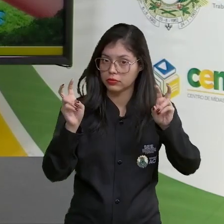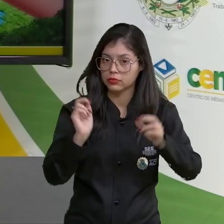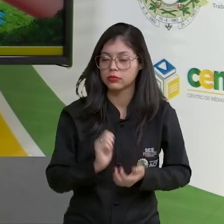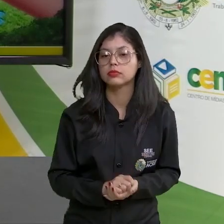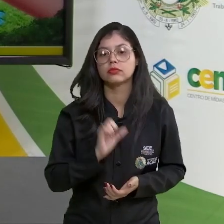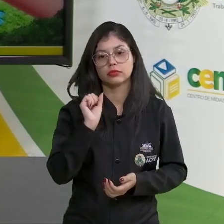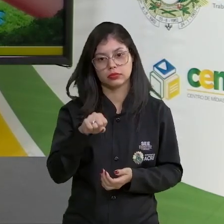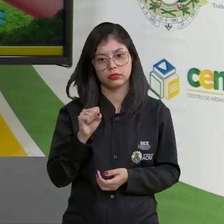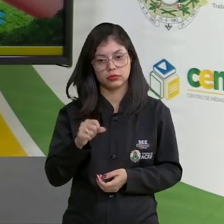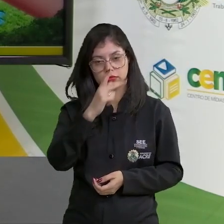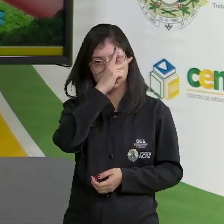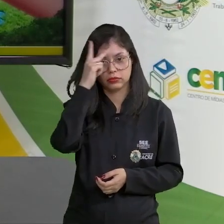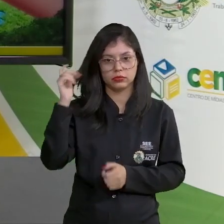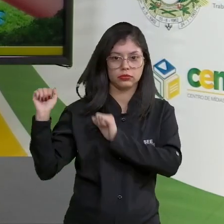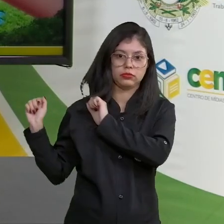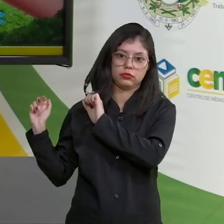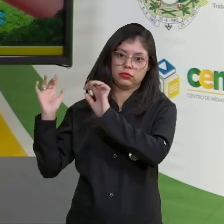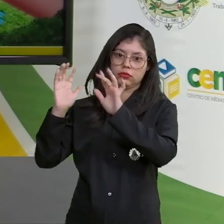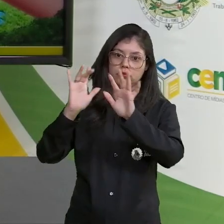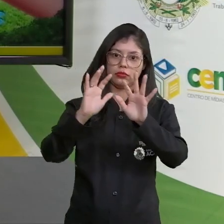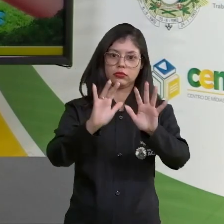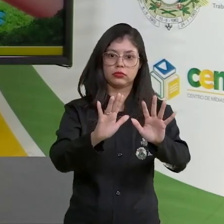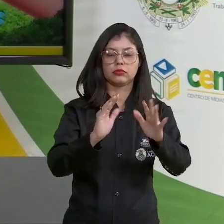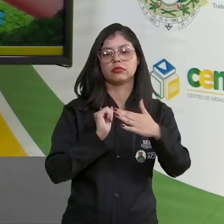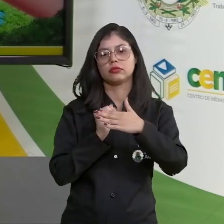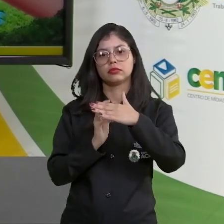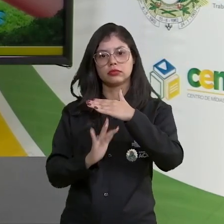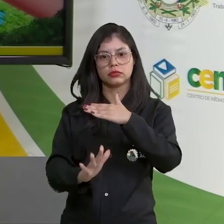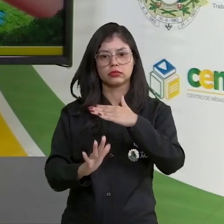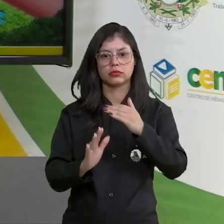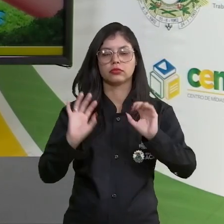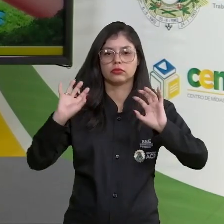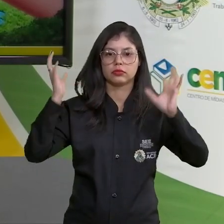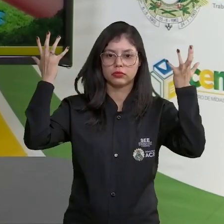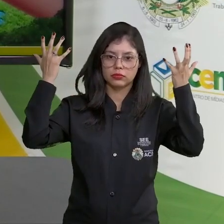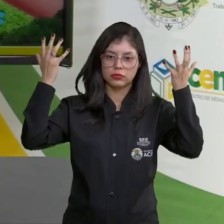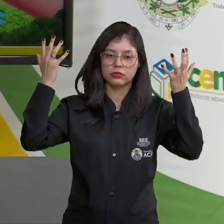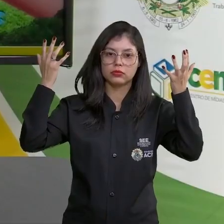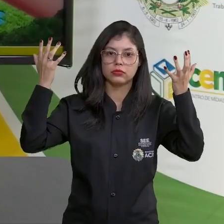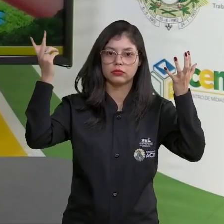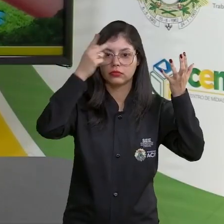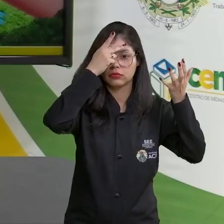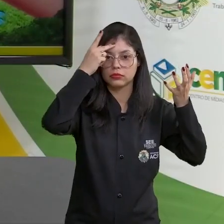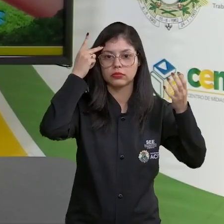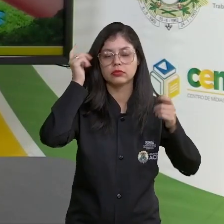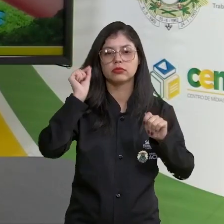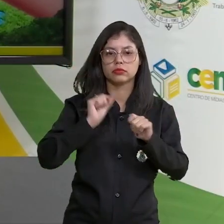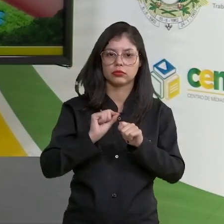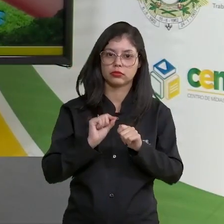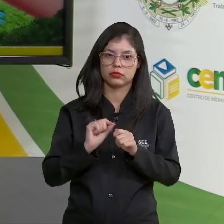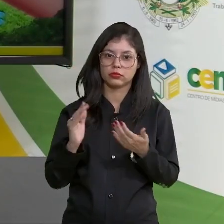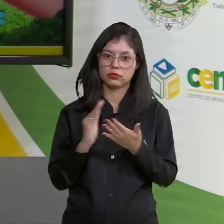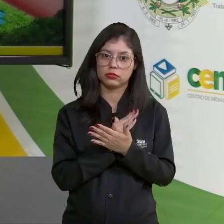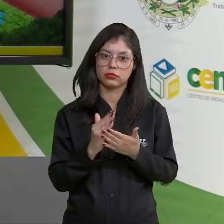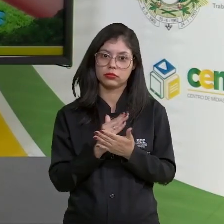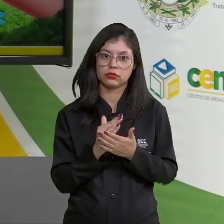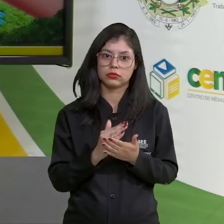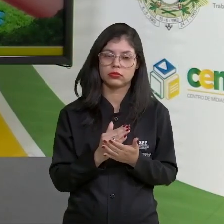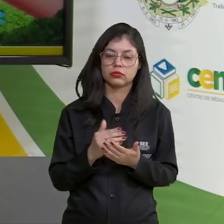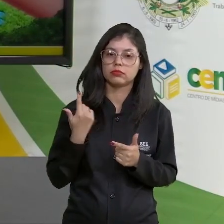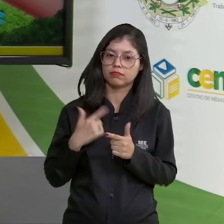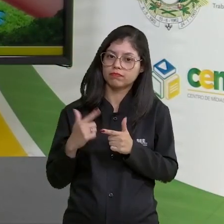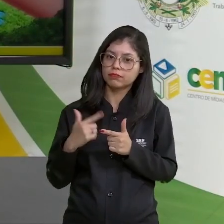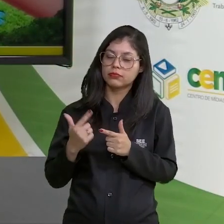bem, pessoal, pessoas que são imigrantes considerados climáticos são pessoas que foram afetadas por algum desastre